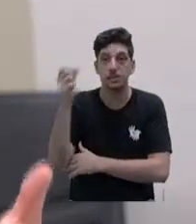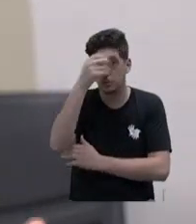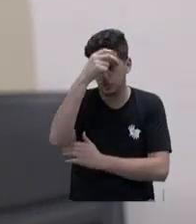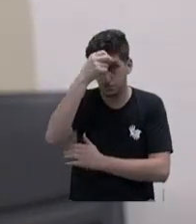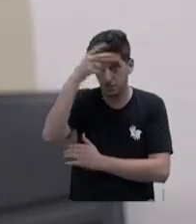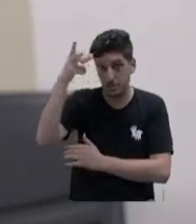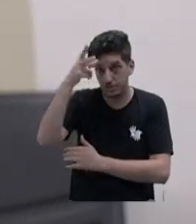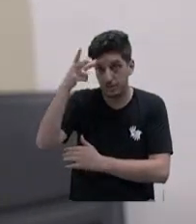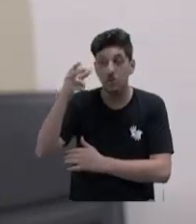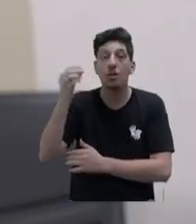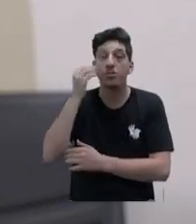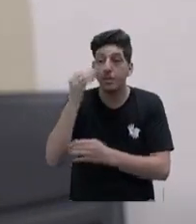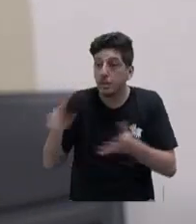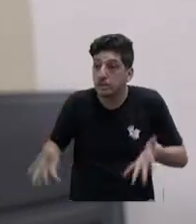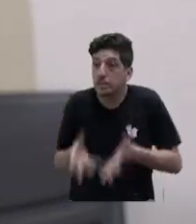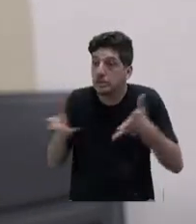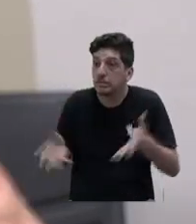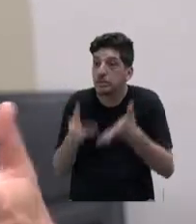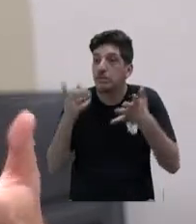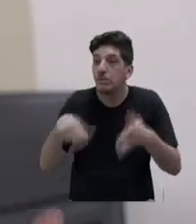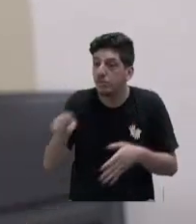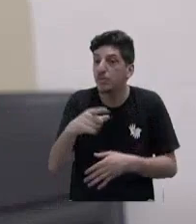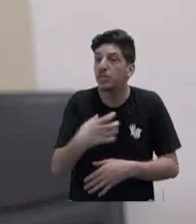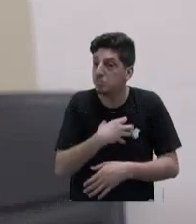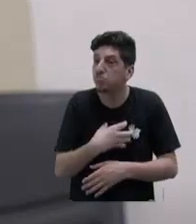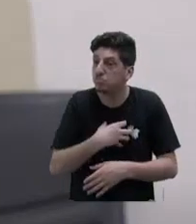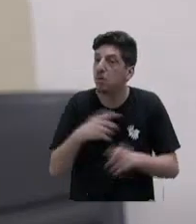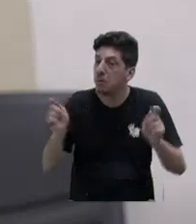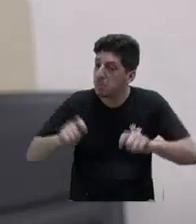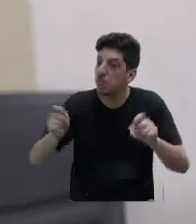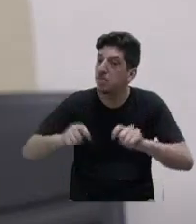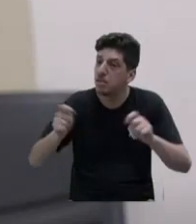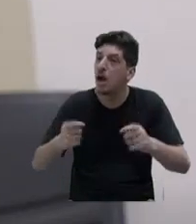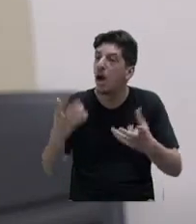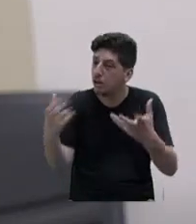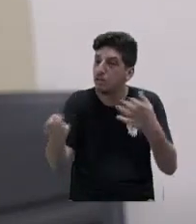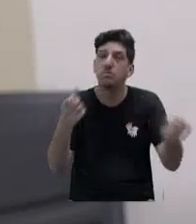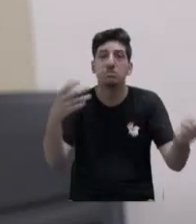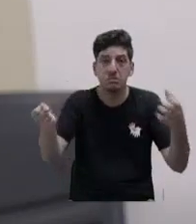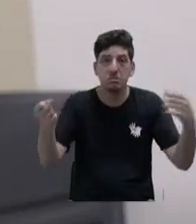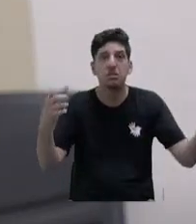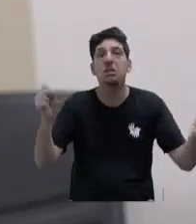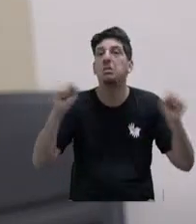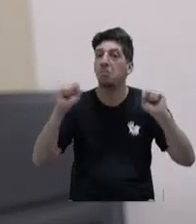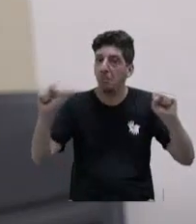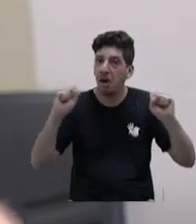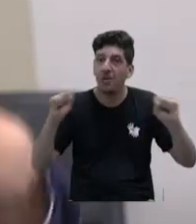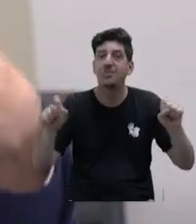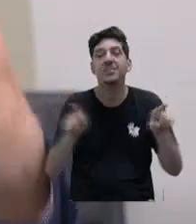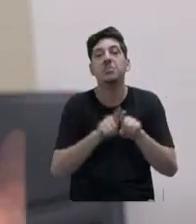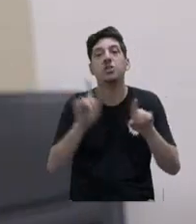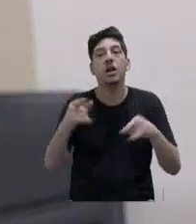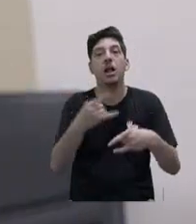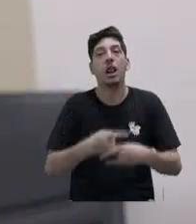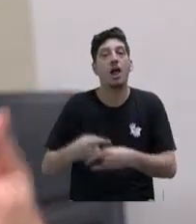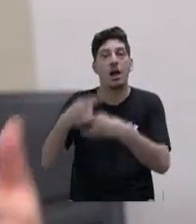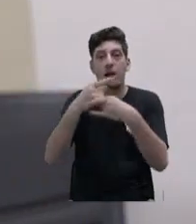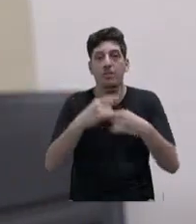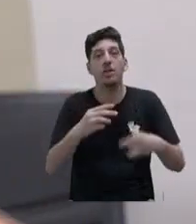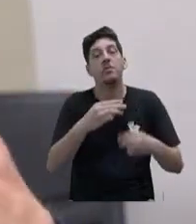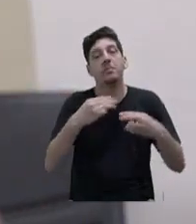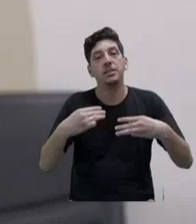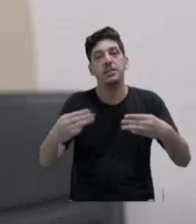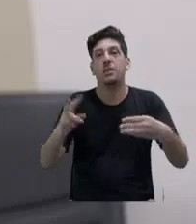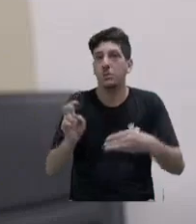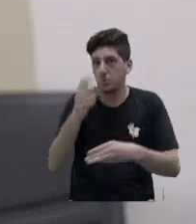à facilidade, ou seja, encorajá-los a receber os recursos. A gente tem feito lives, o Ministério da Cultura, com quem